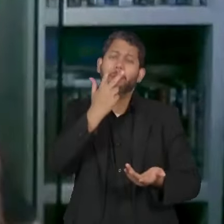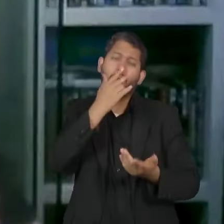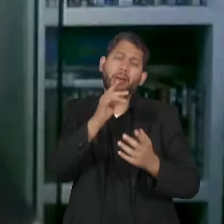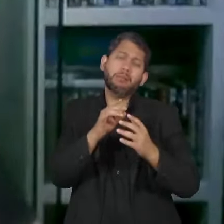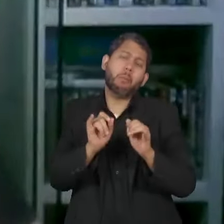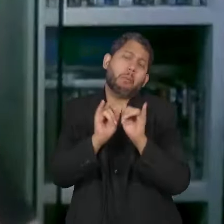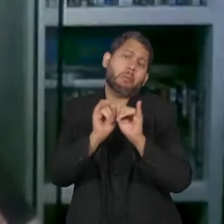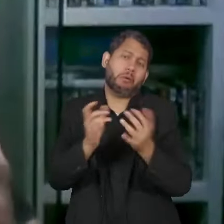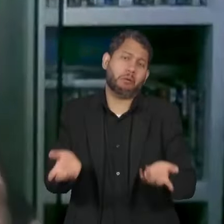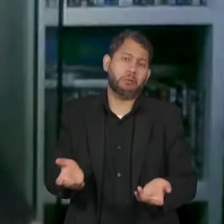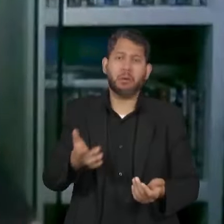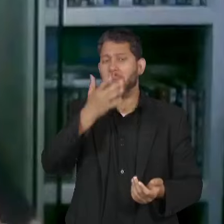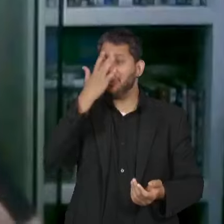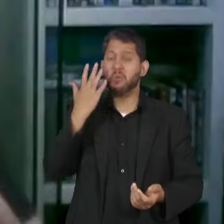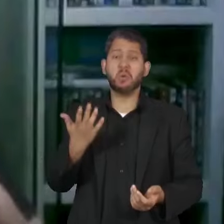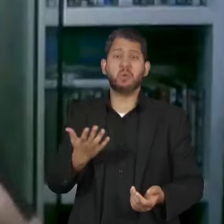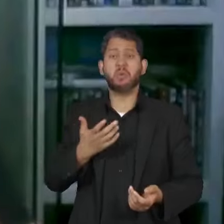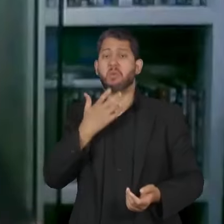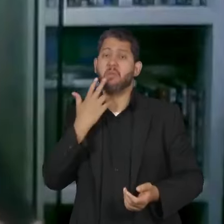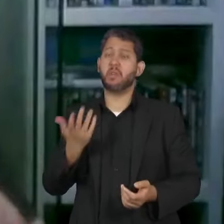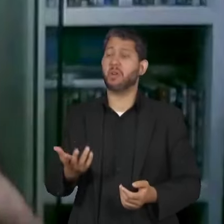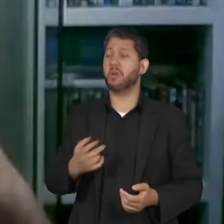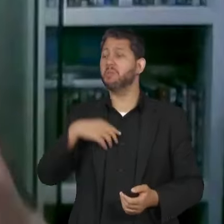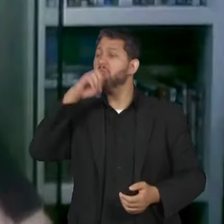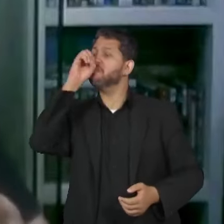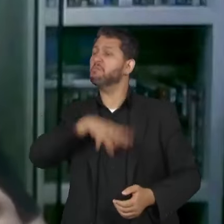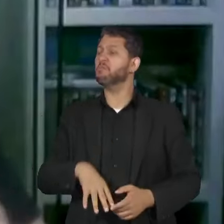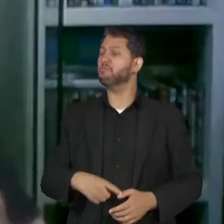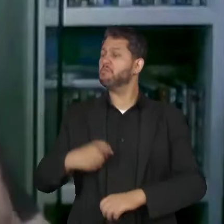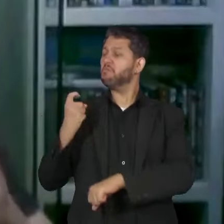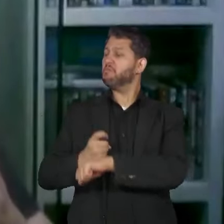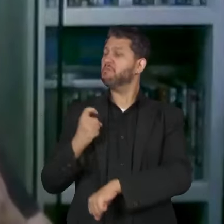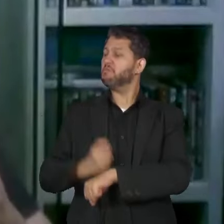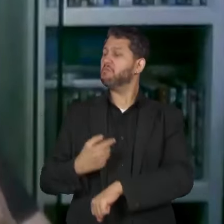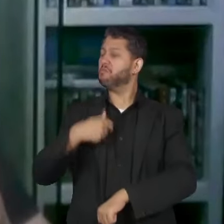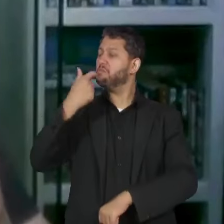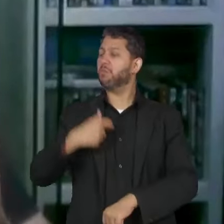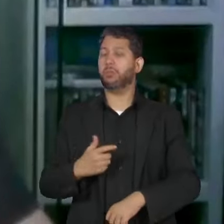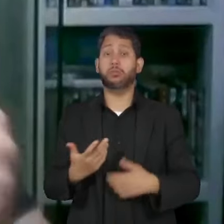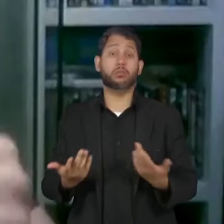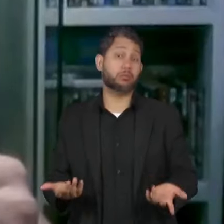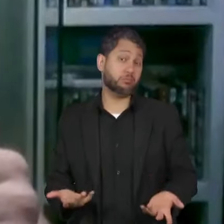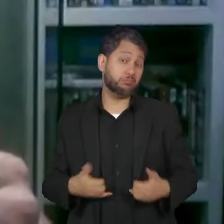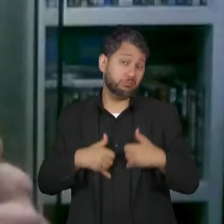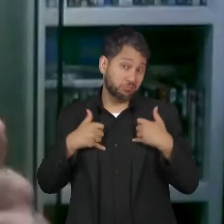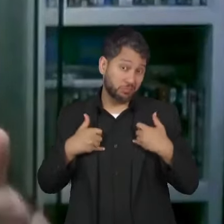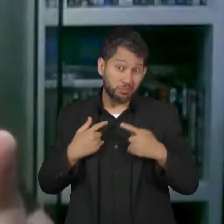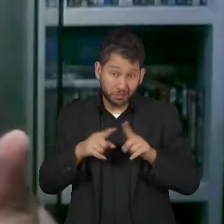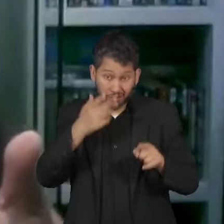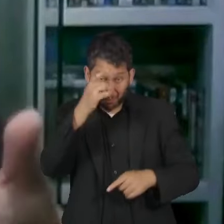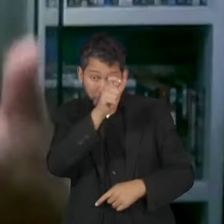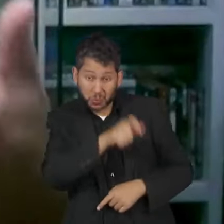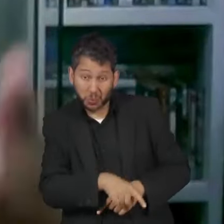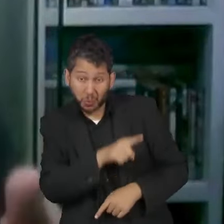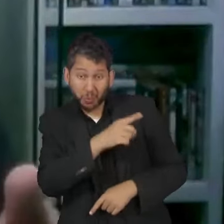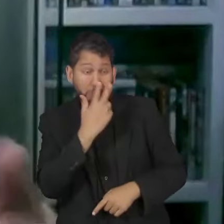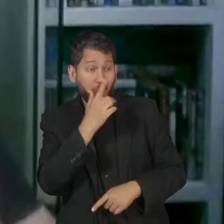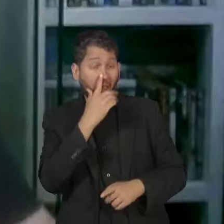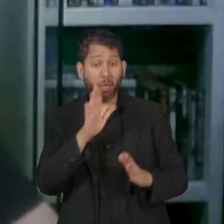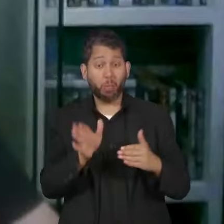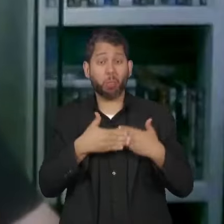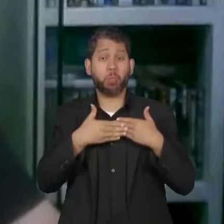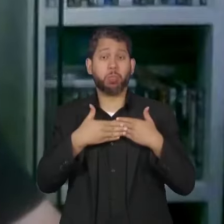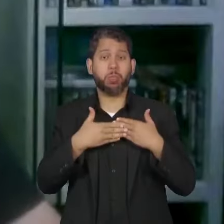bobagem, tem muita gente que gosta de ser ríspido, de ser duro, né? Só que ao fazer isso, essa pessoa ela começa a se